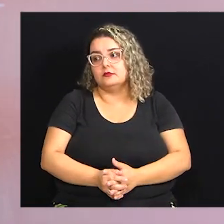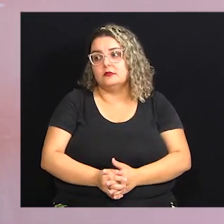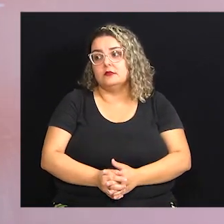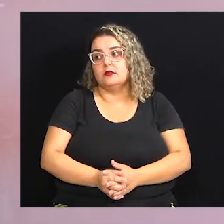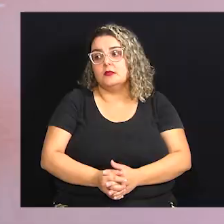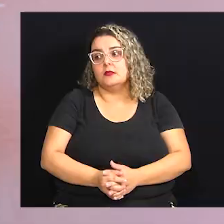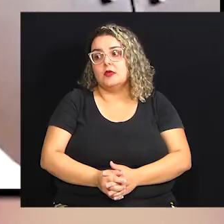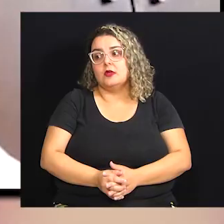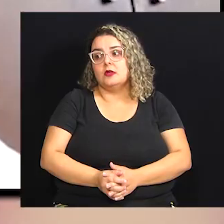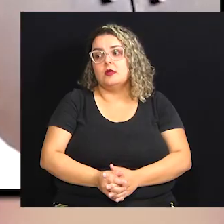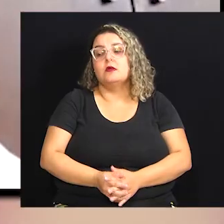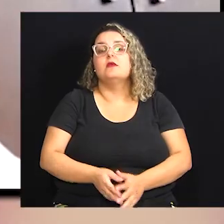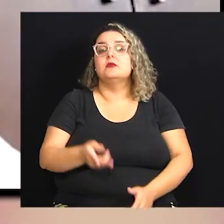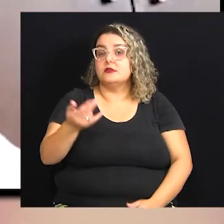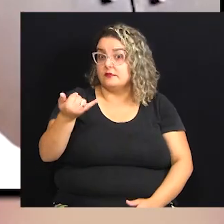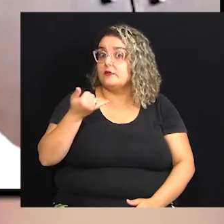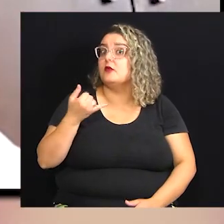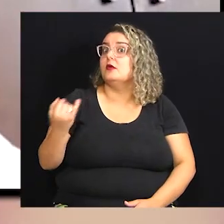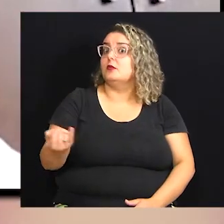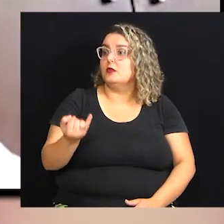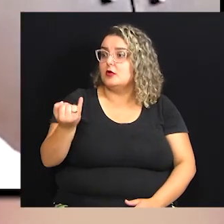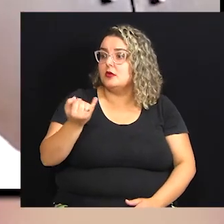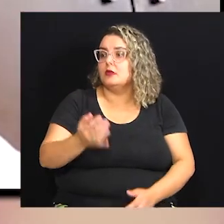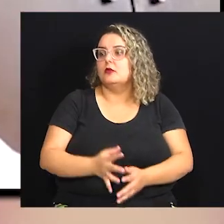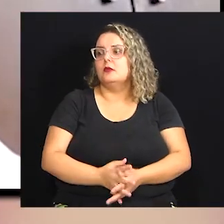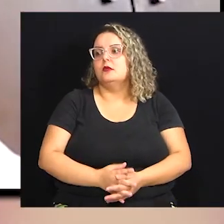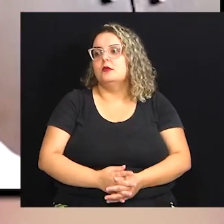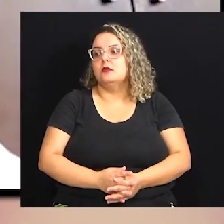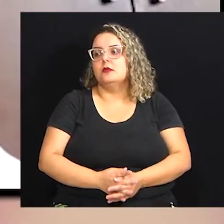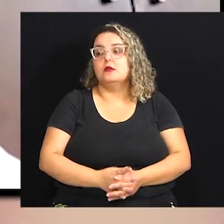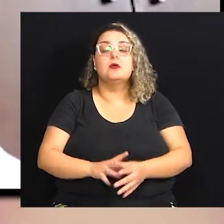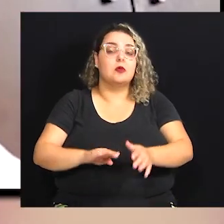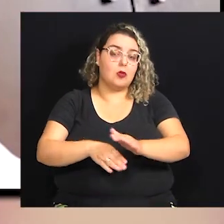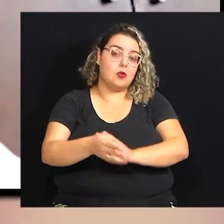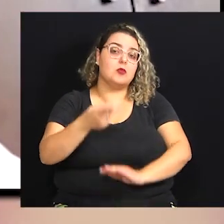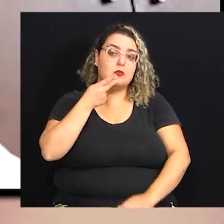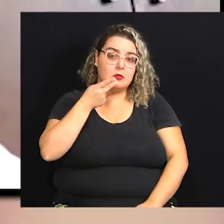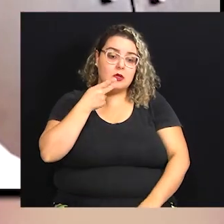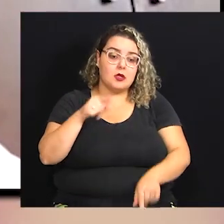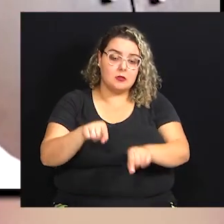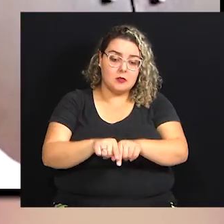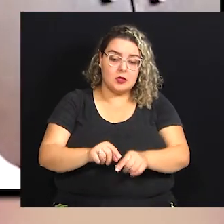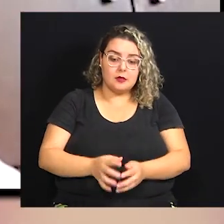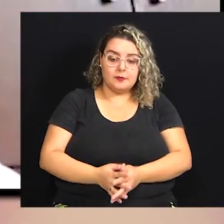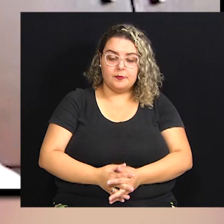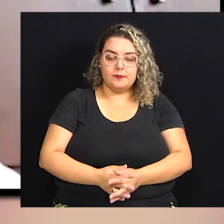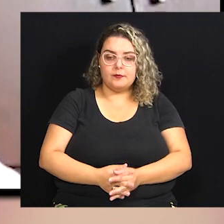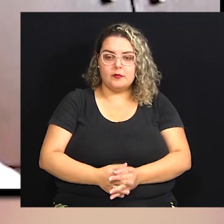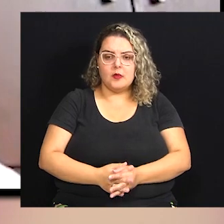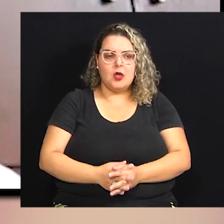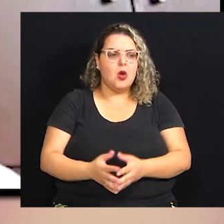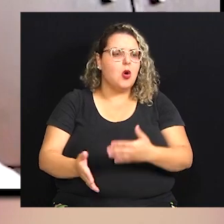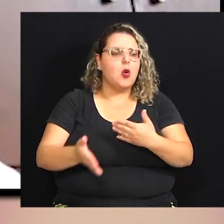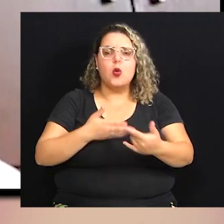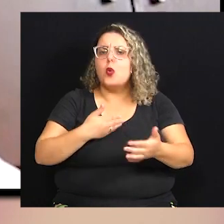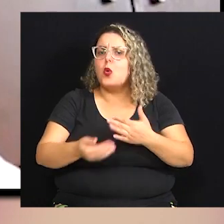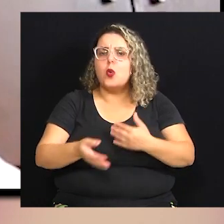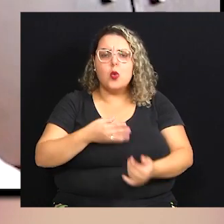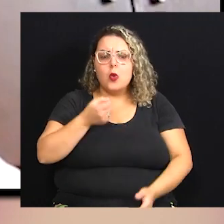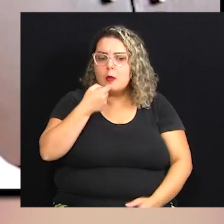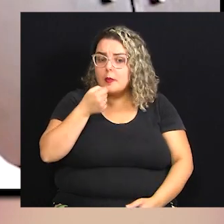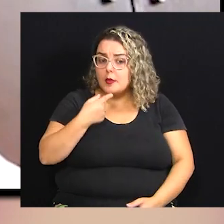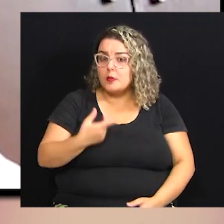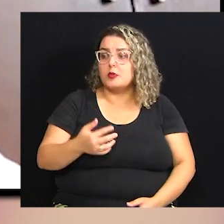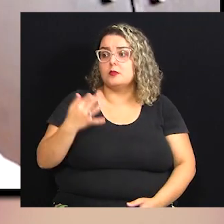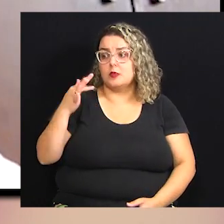tempo, né? Tocou num ponto muito interessante, o que eu costumo falar também é que qualquer